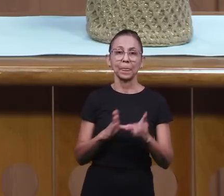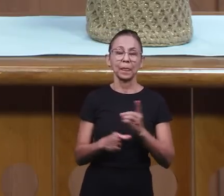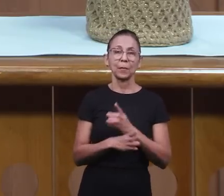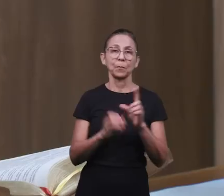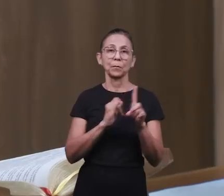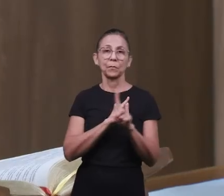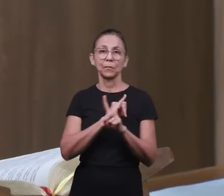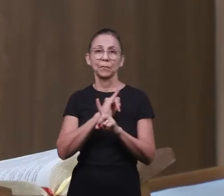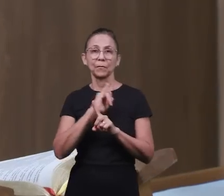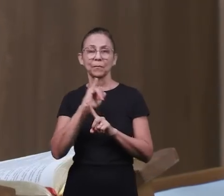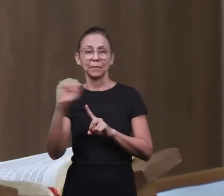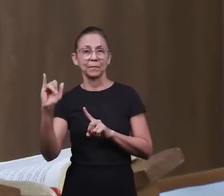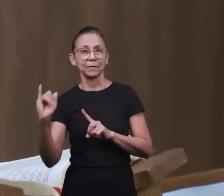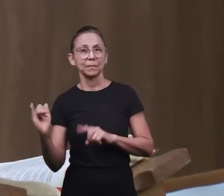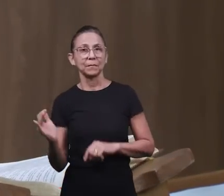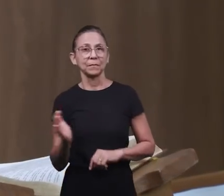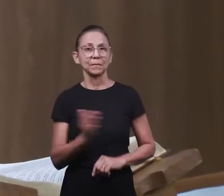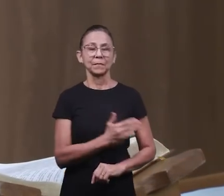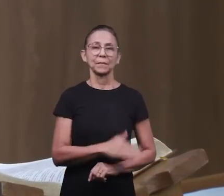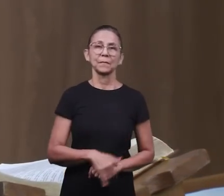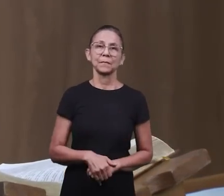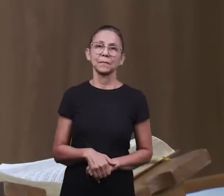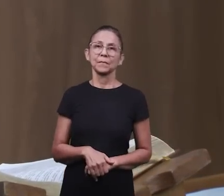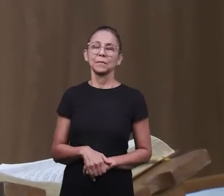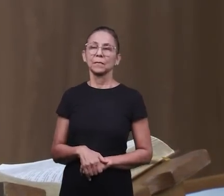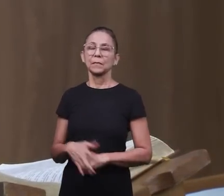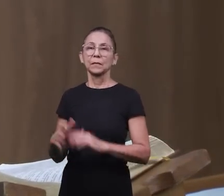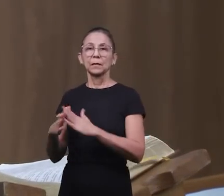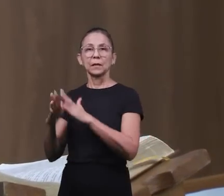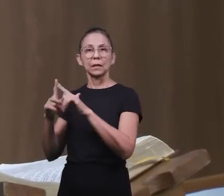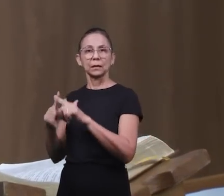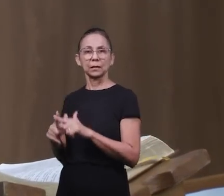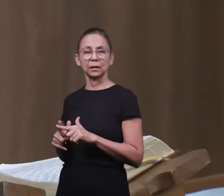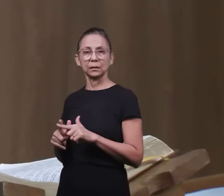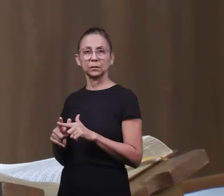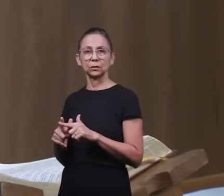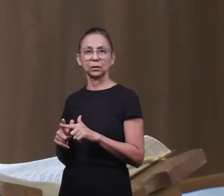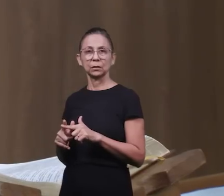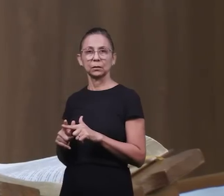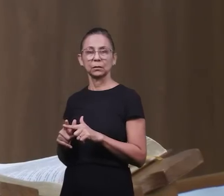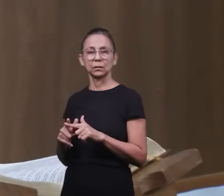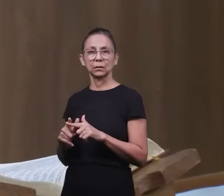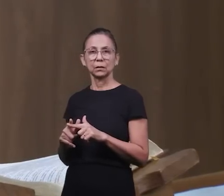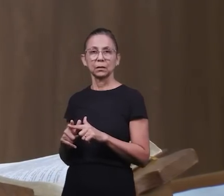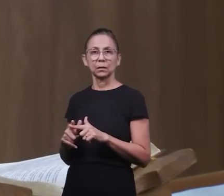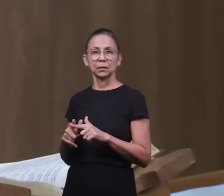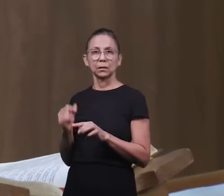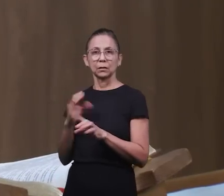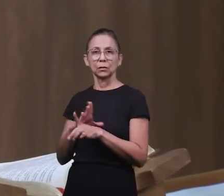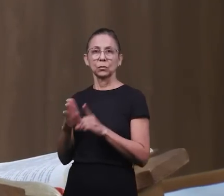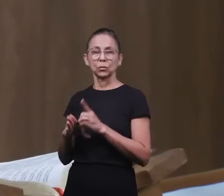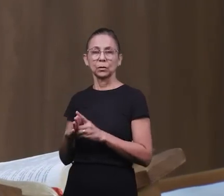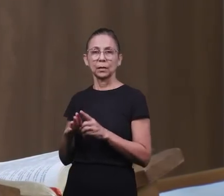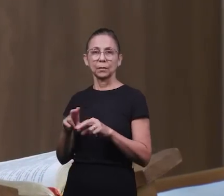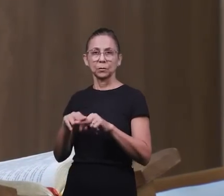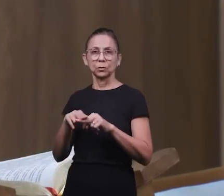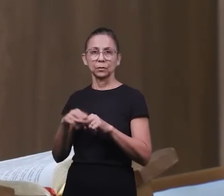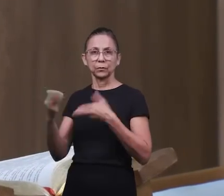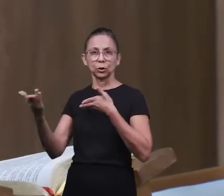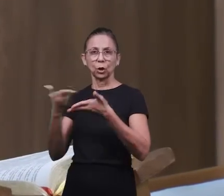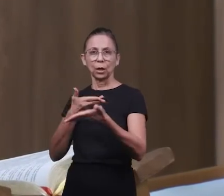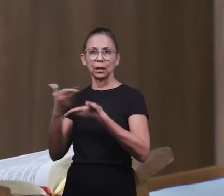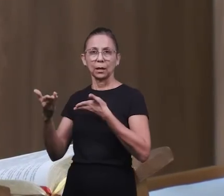culto é profético. Na igreja, o culto que agrada ao Senhor não é baseado em uma troca de favores com